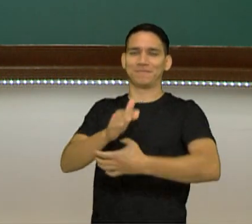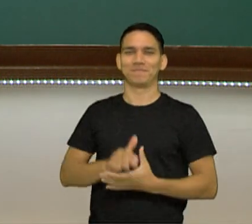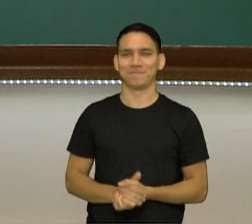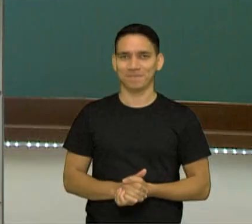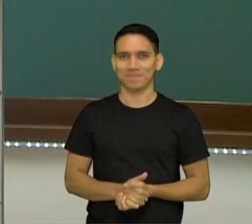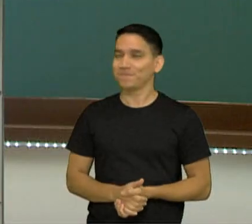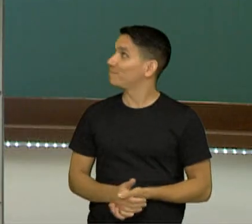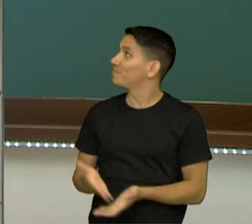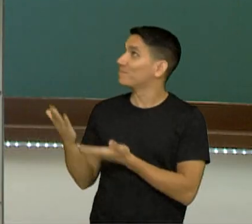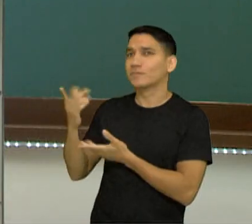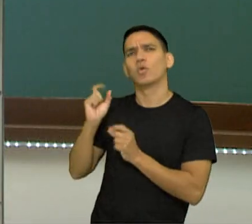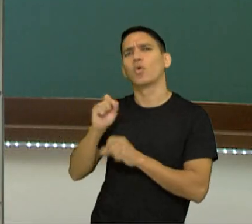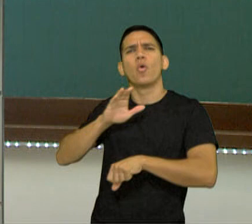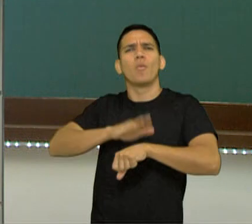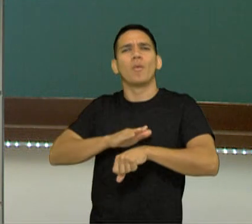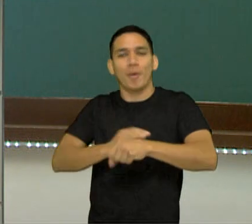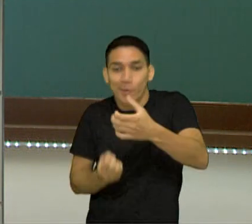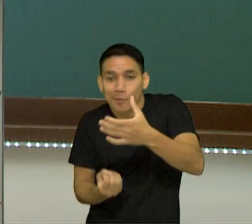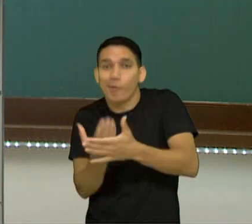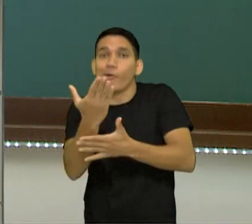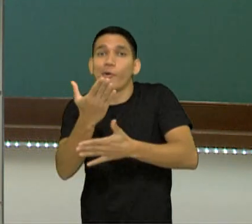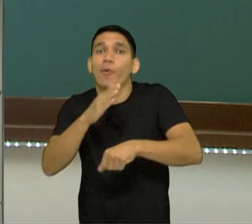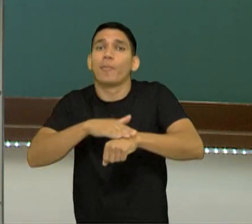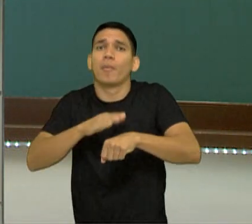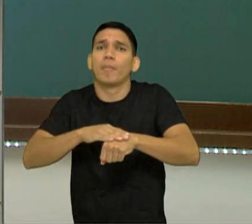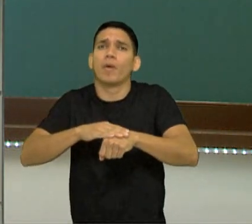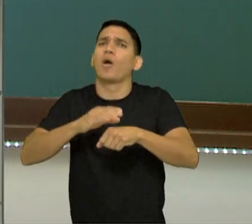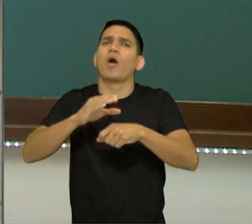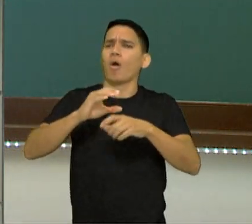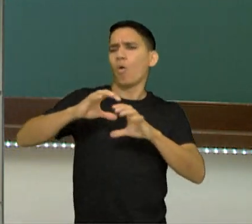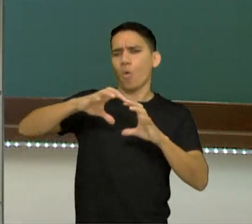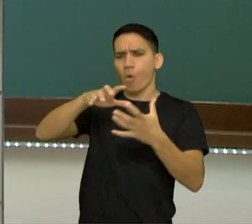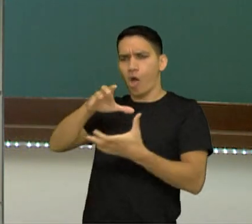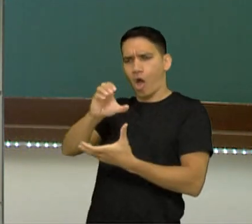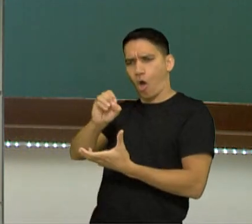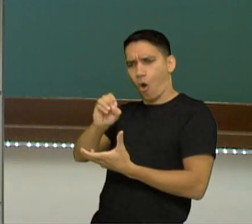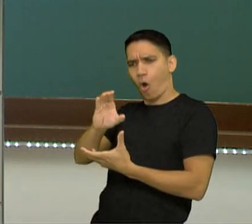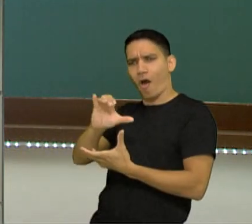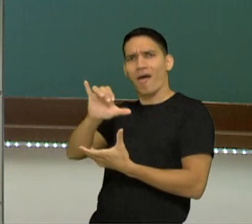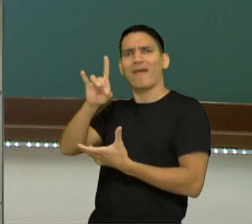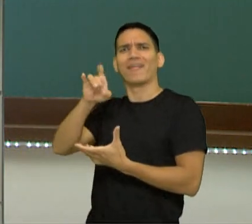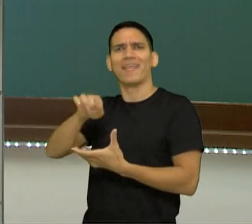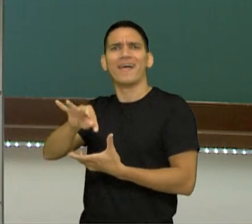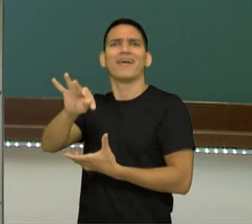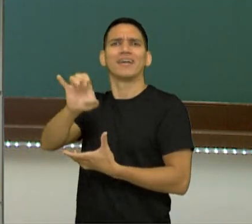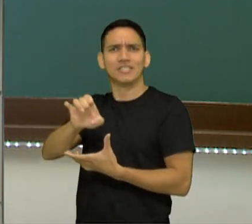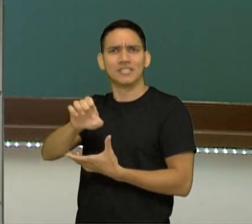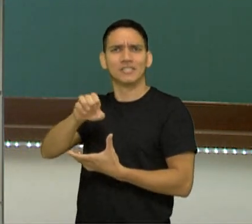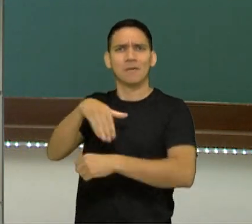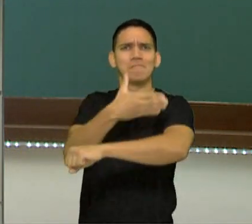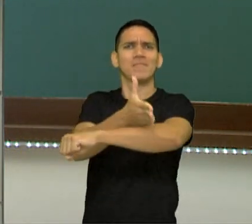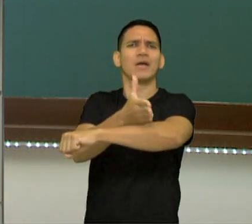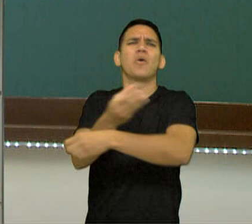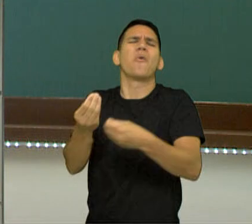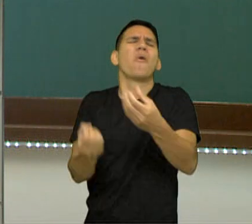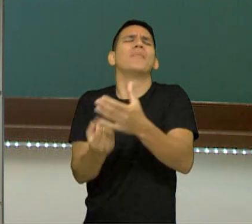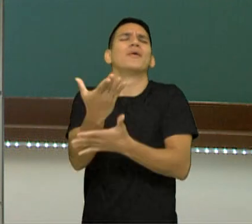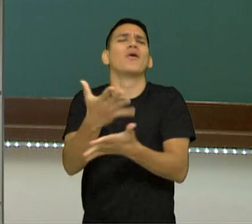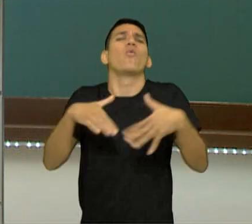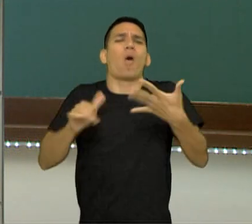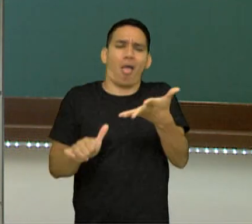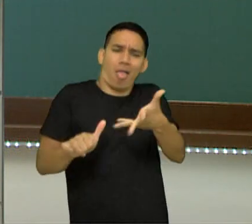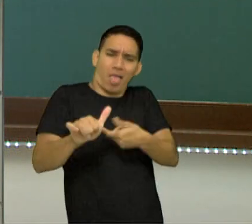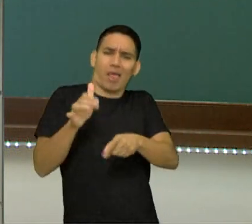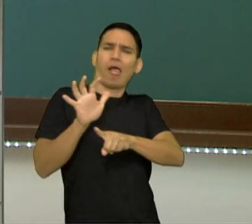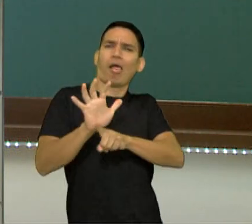bom então o nascimento do ocidente medieval como que se surgiu esse período chamado Idade Média Quais elementos